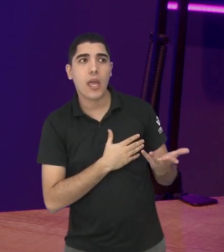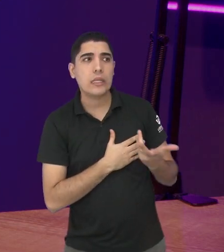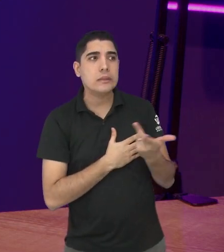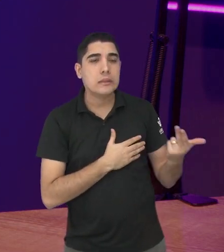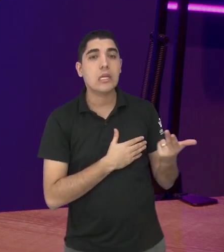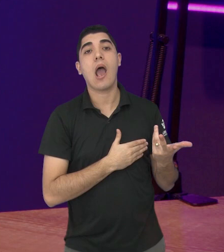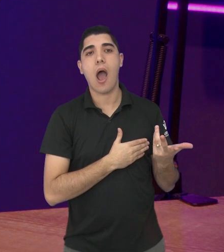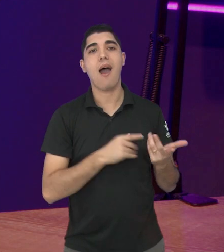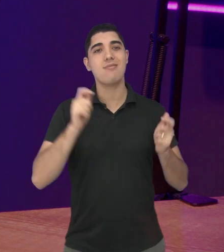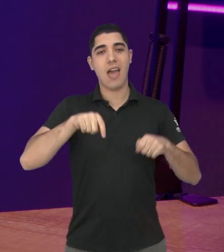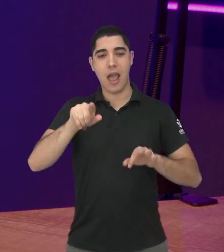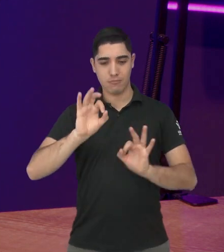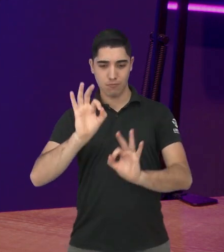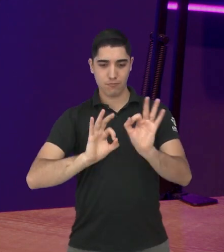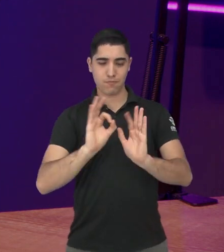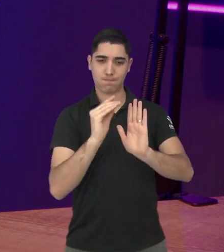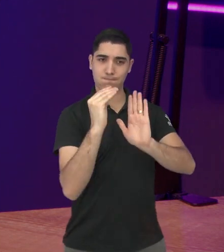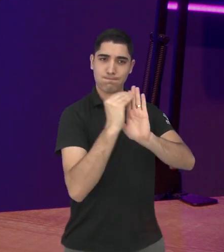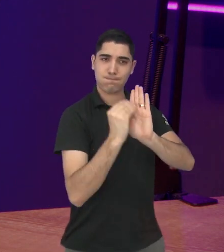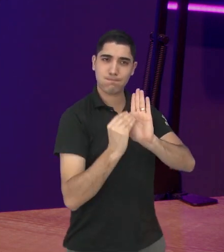e personalizar, né,